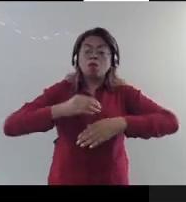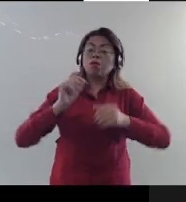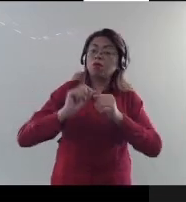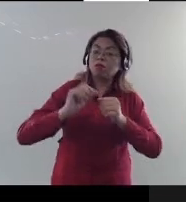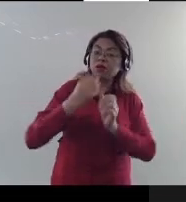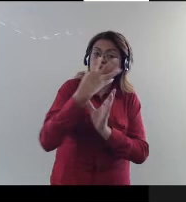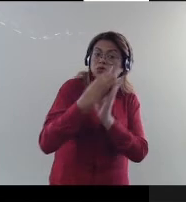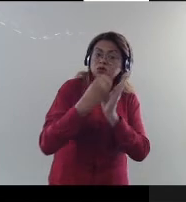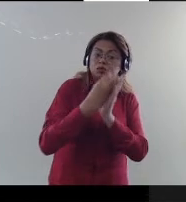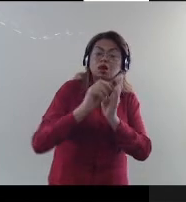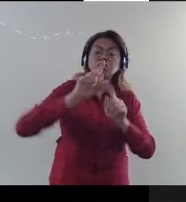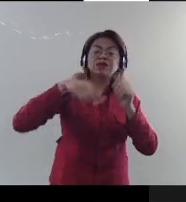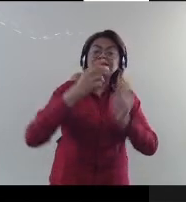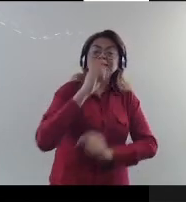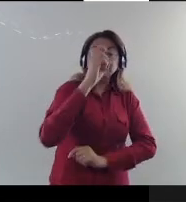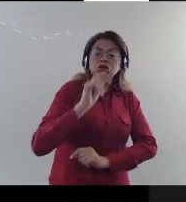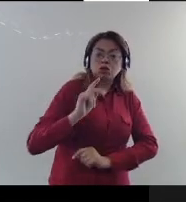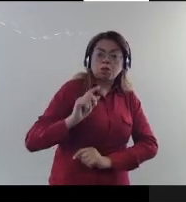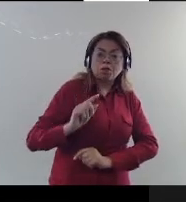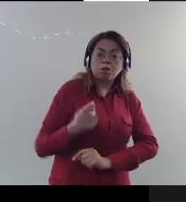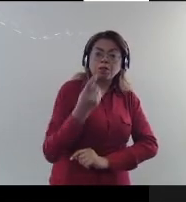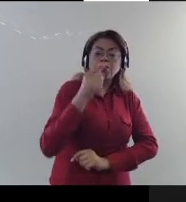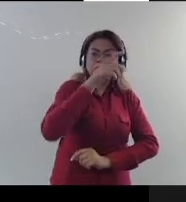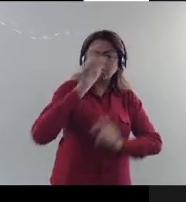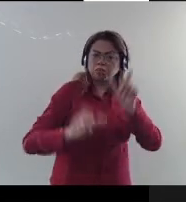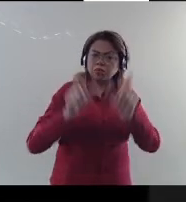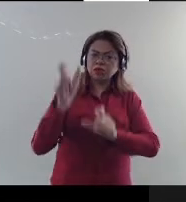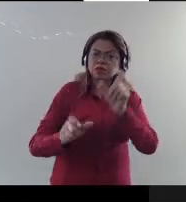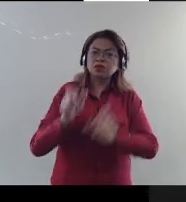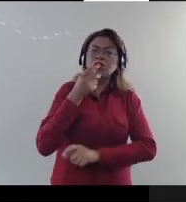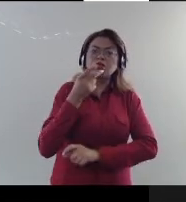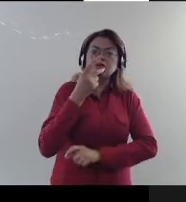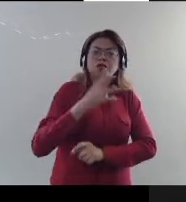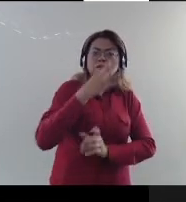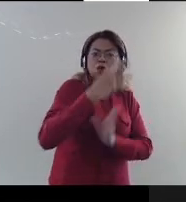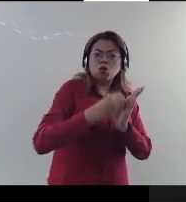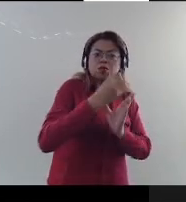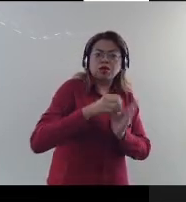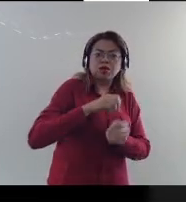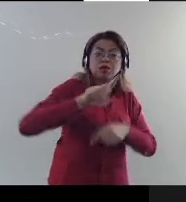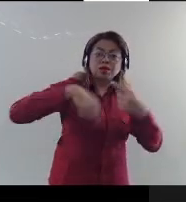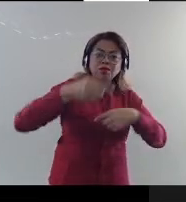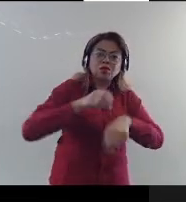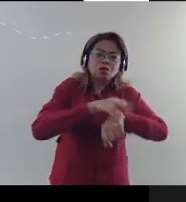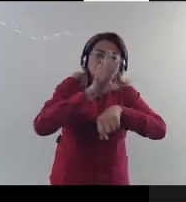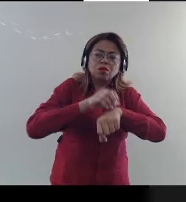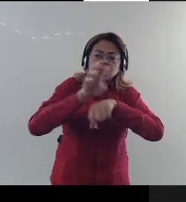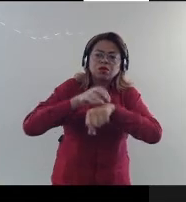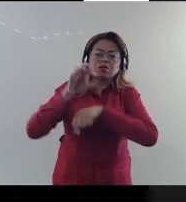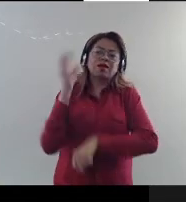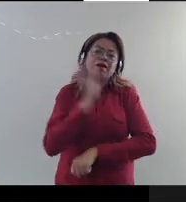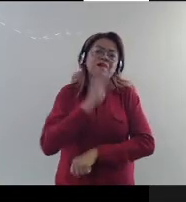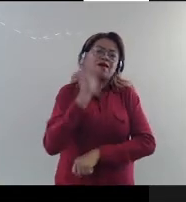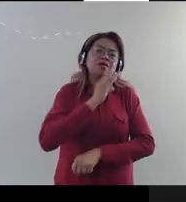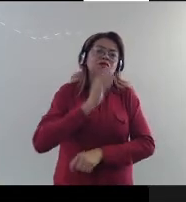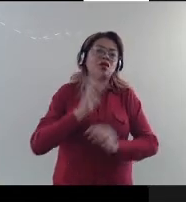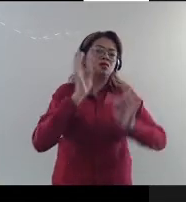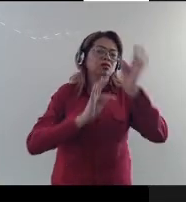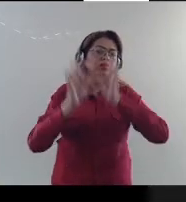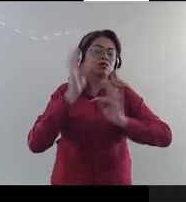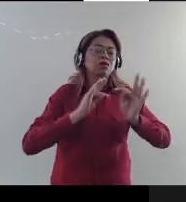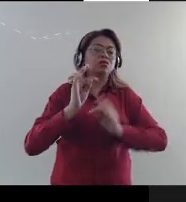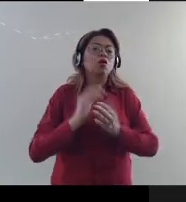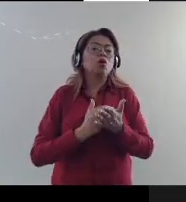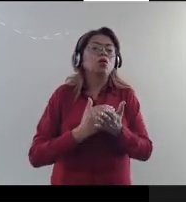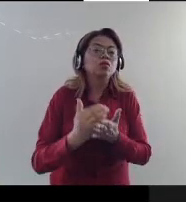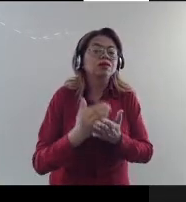post 5 mil pessoas já direto falam, ai, que ótimo que você falou isso. A tecnologia, vamos dizer assim, entende que aquilo é